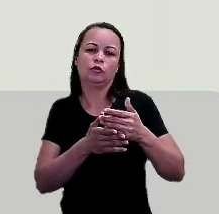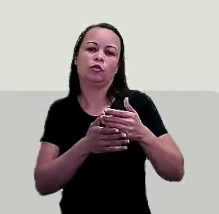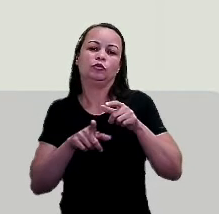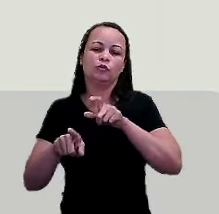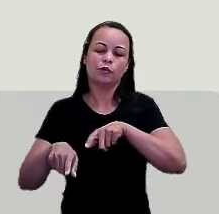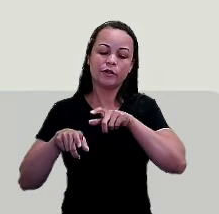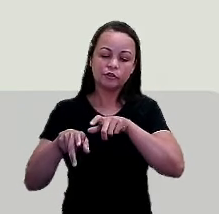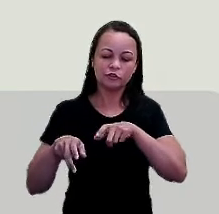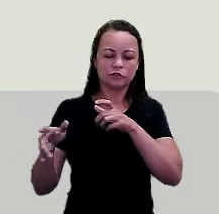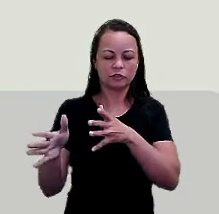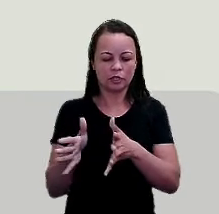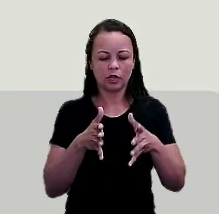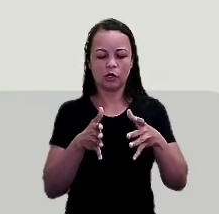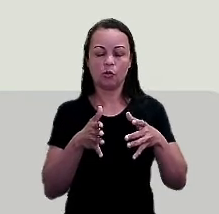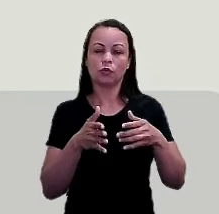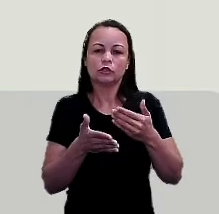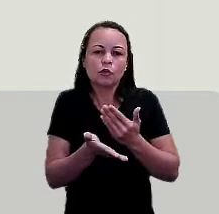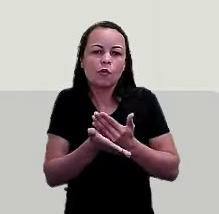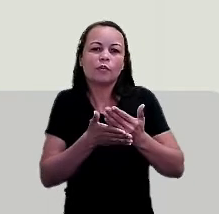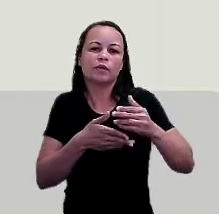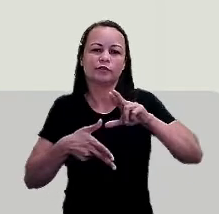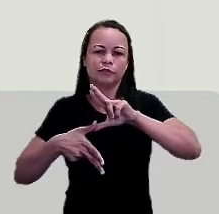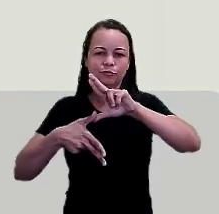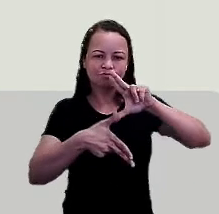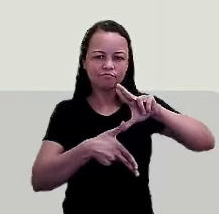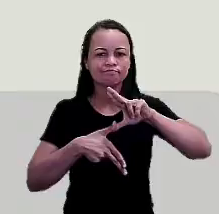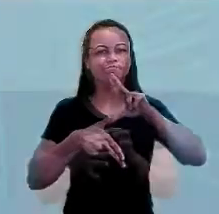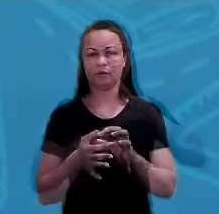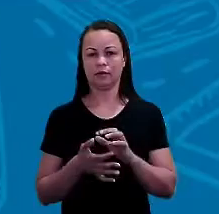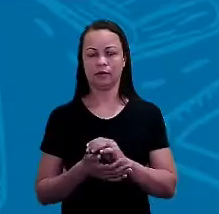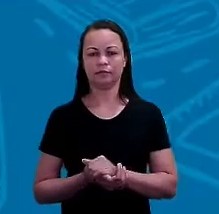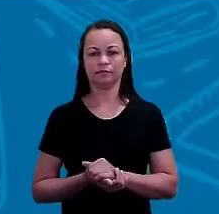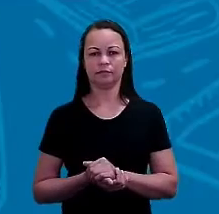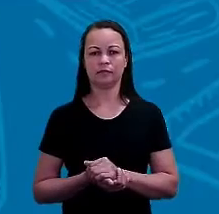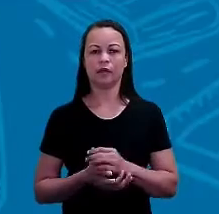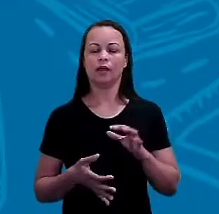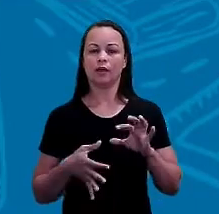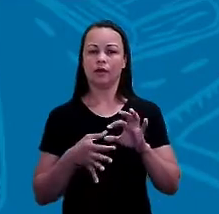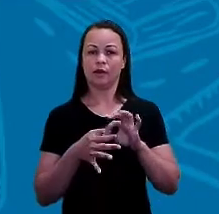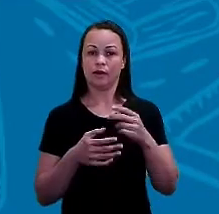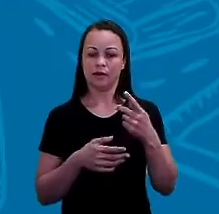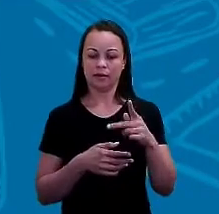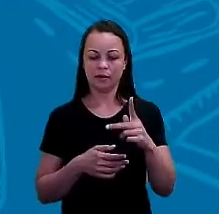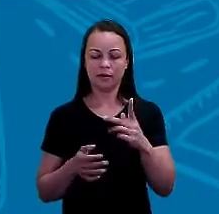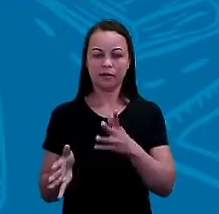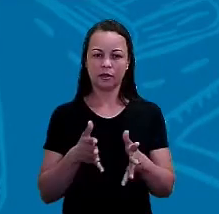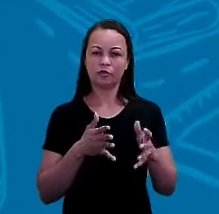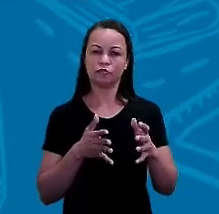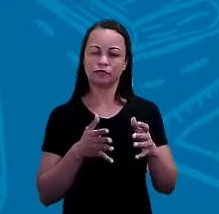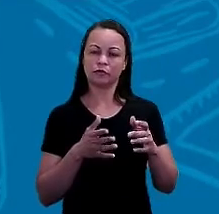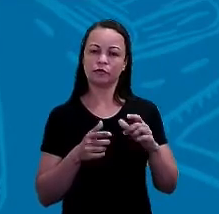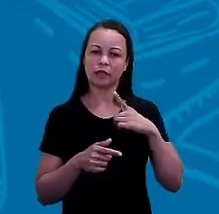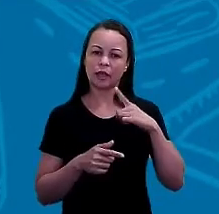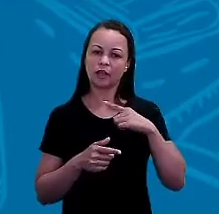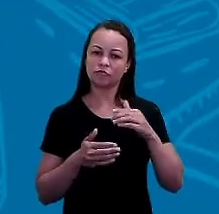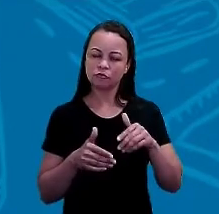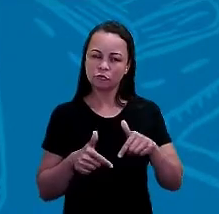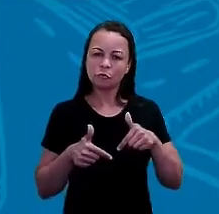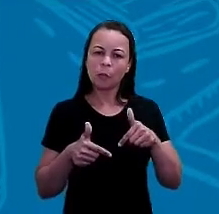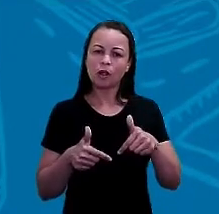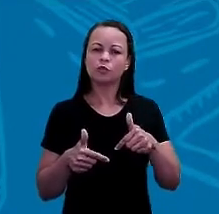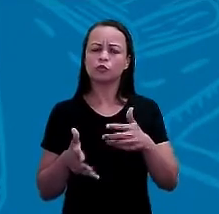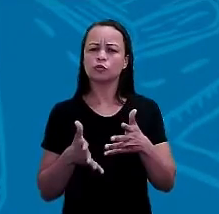foi o berço da reforma agrária da América Latina. Então, a Liga dos Camponeses foi concebida com o intuito